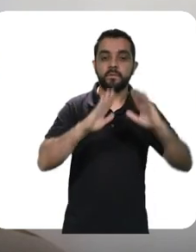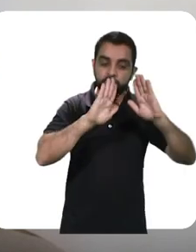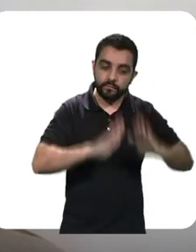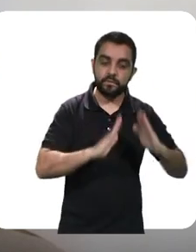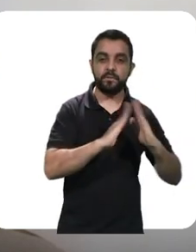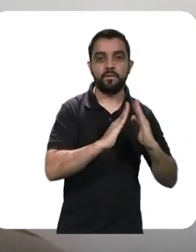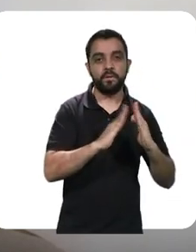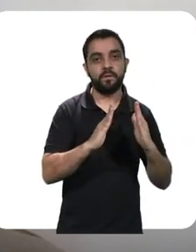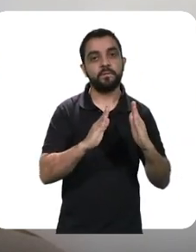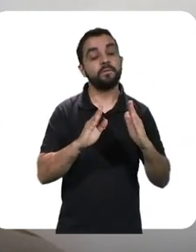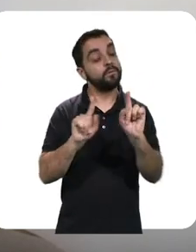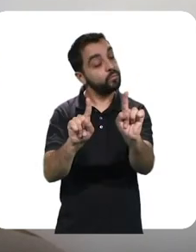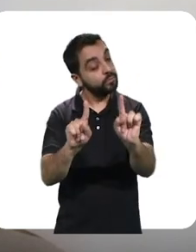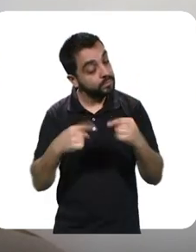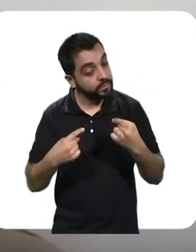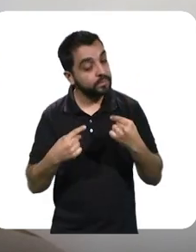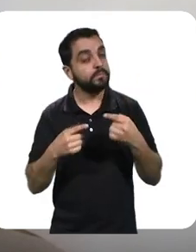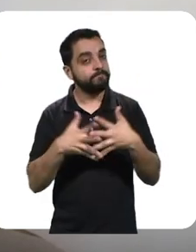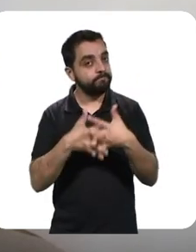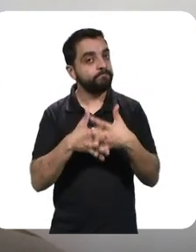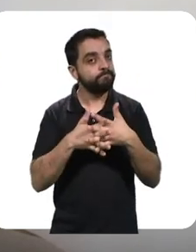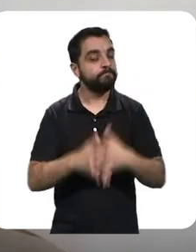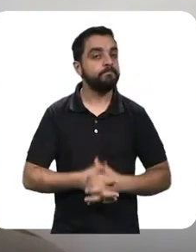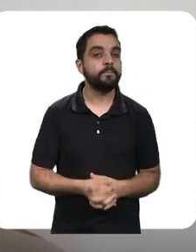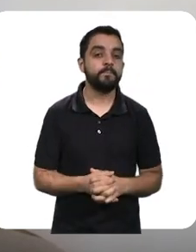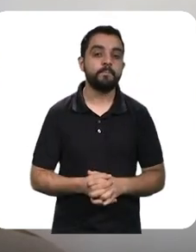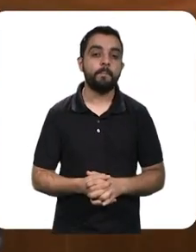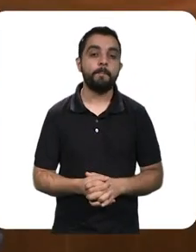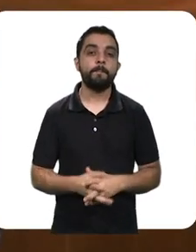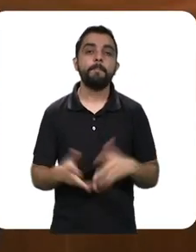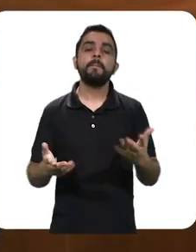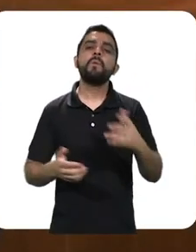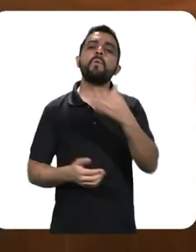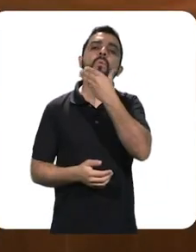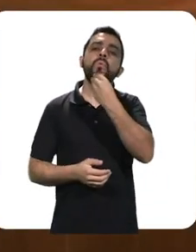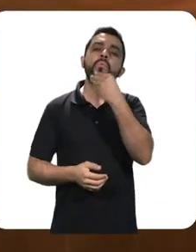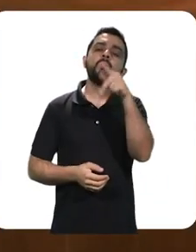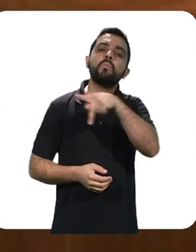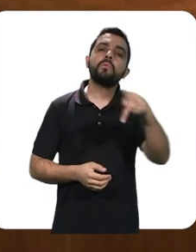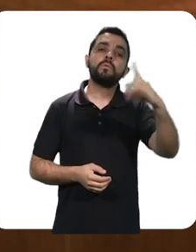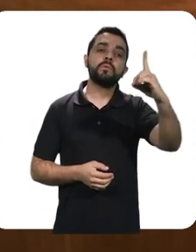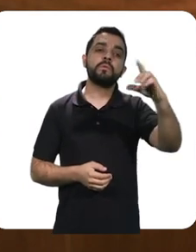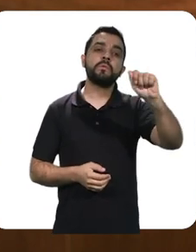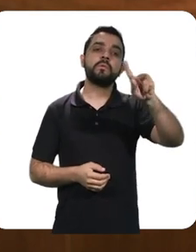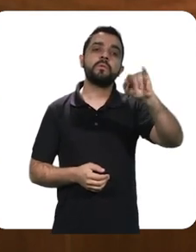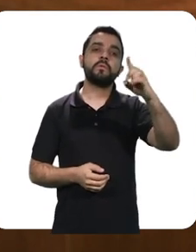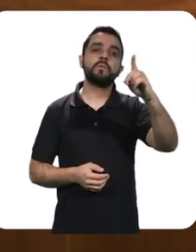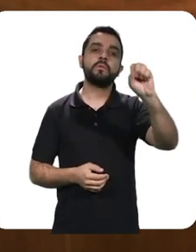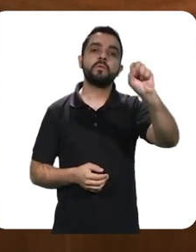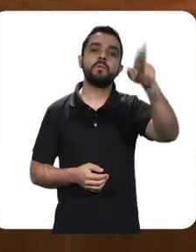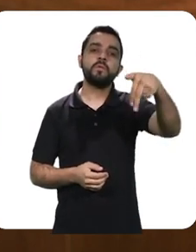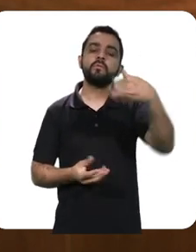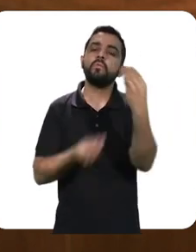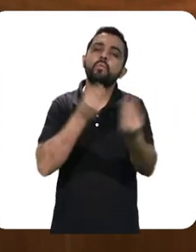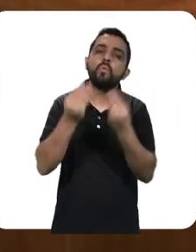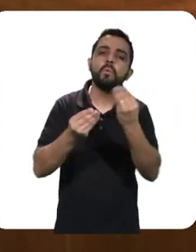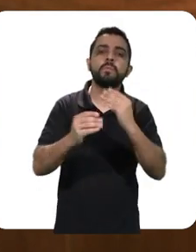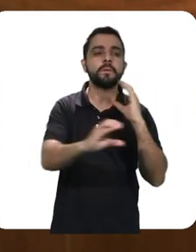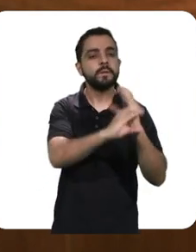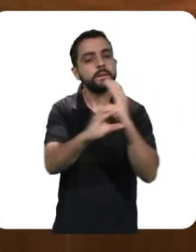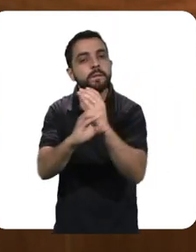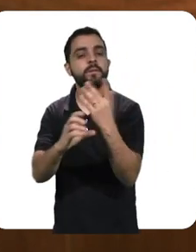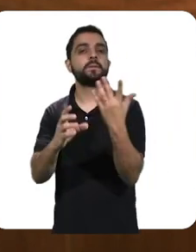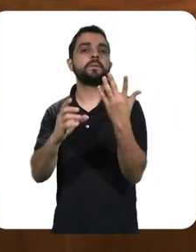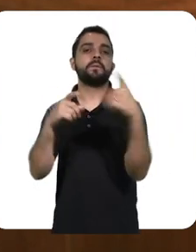Senão, é um desafio gigantesco, como o Brasil está vivendo hoje. Professor Davidson, como é que você enxerga essa dificuldade de comunicação